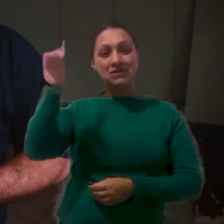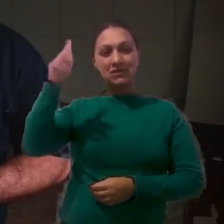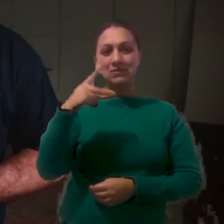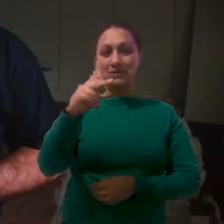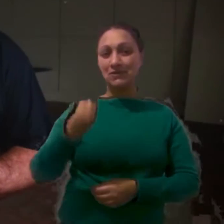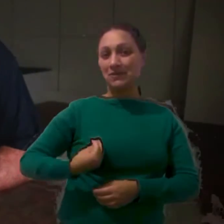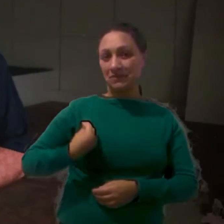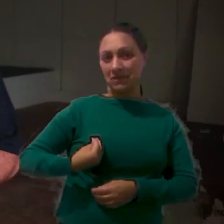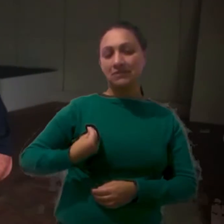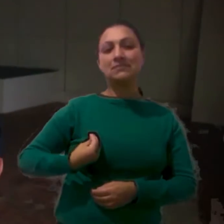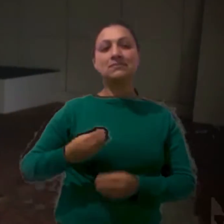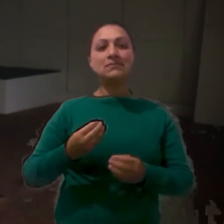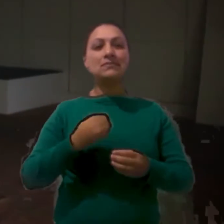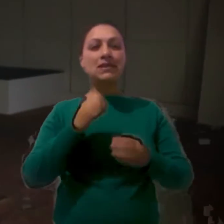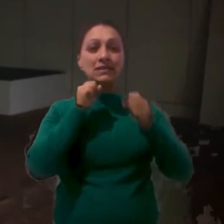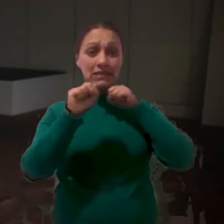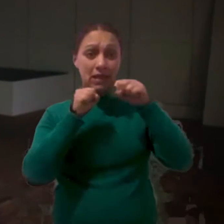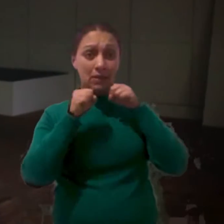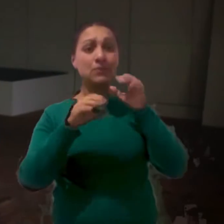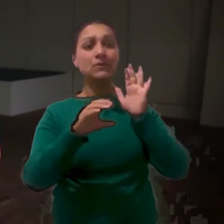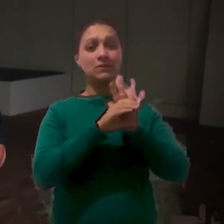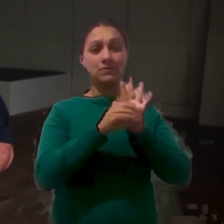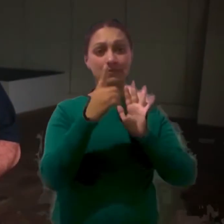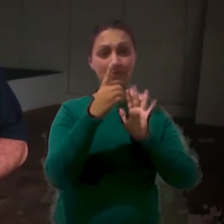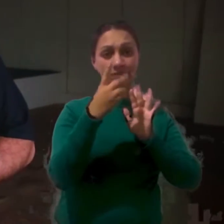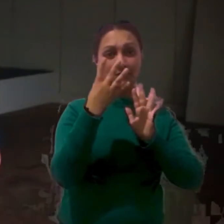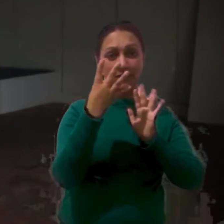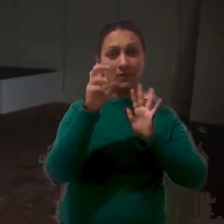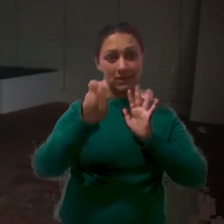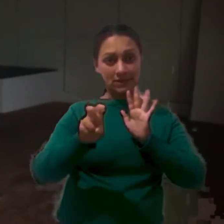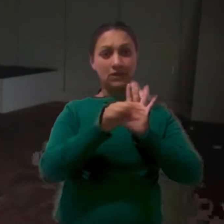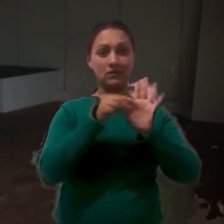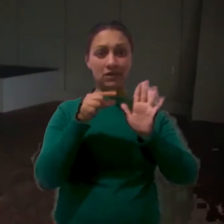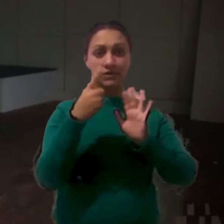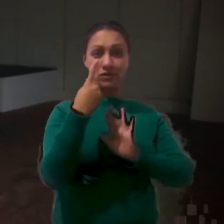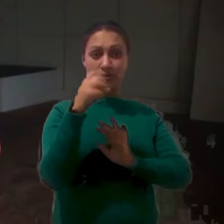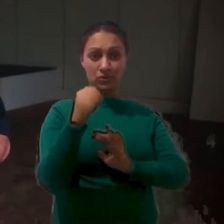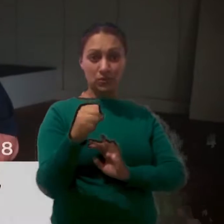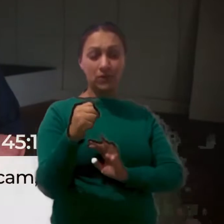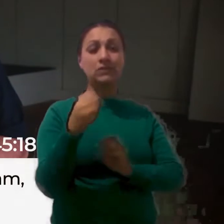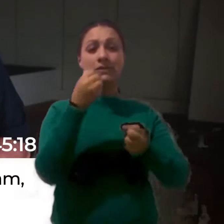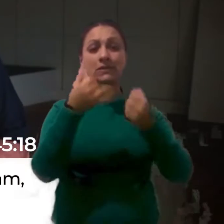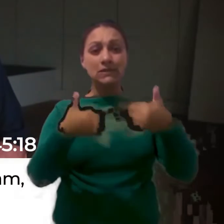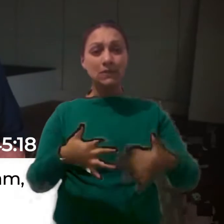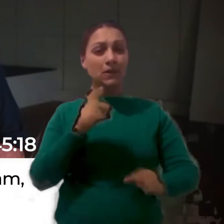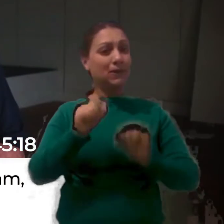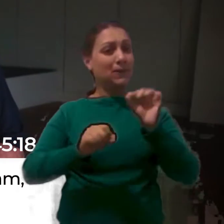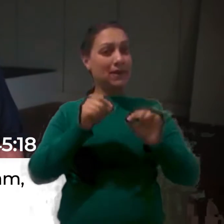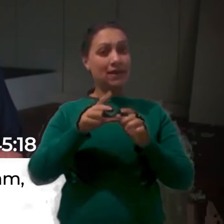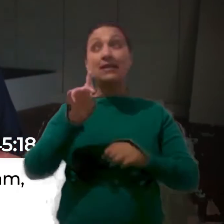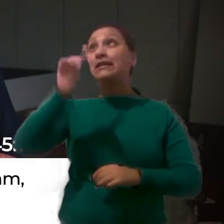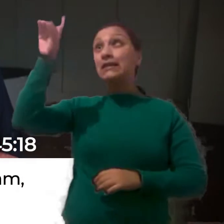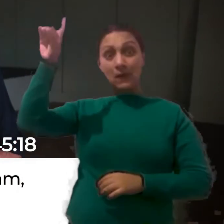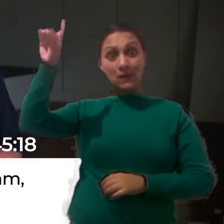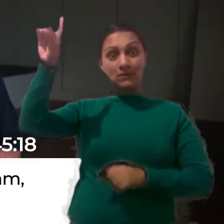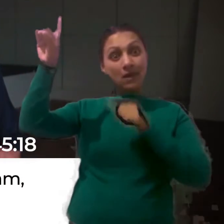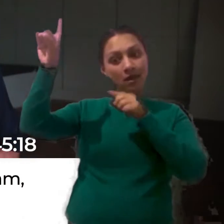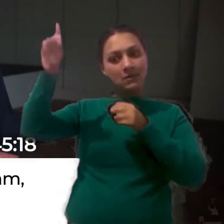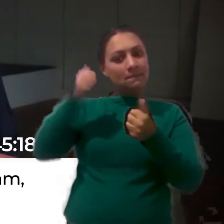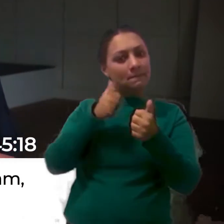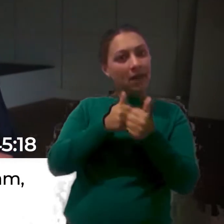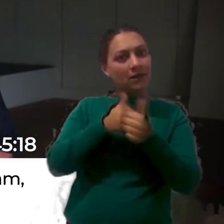de deus sobre a tua vida palavra de deus diz em salmos 145 diversos 18 ele disse que perto está o senhor